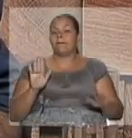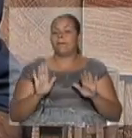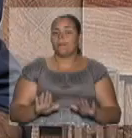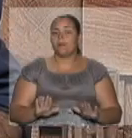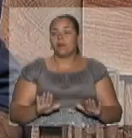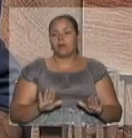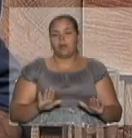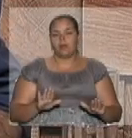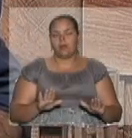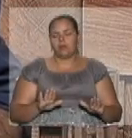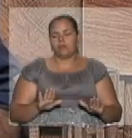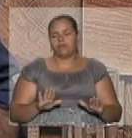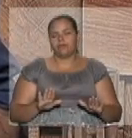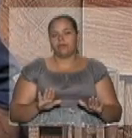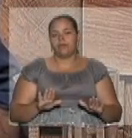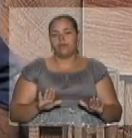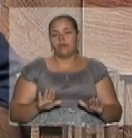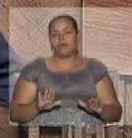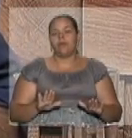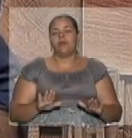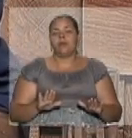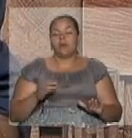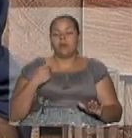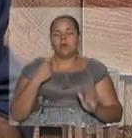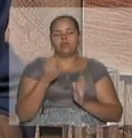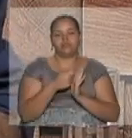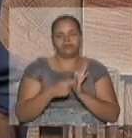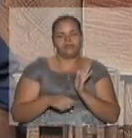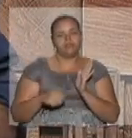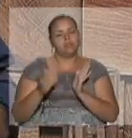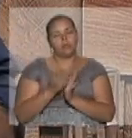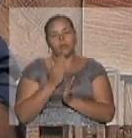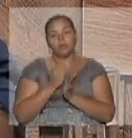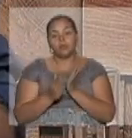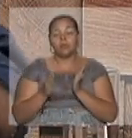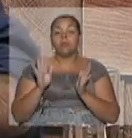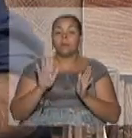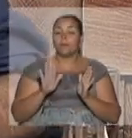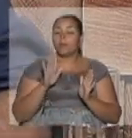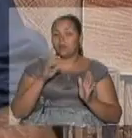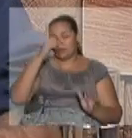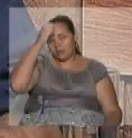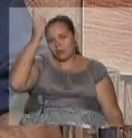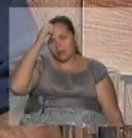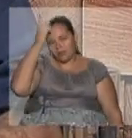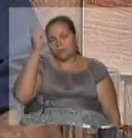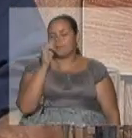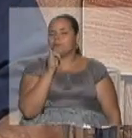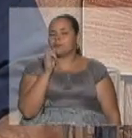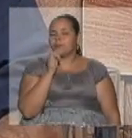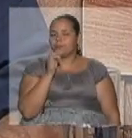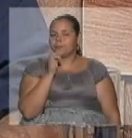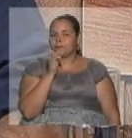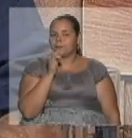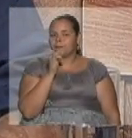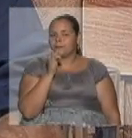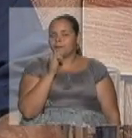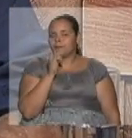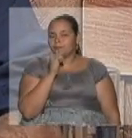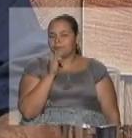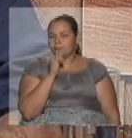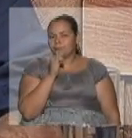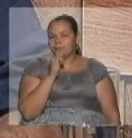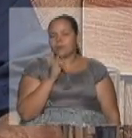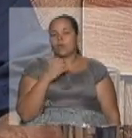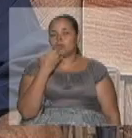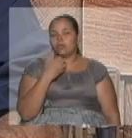mas para o contrabaixo eu escrevia lá umas notas e tal, mas a ideia, por exemplo, e a Amacemba era